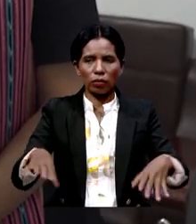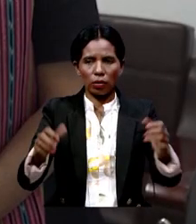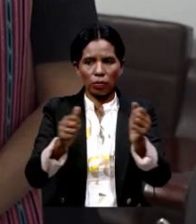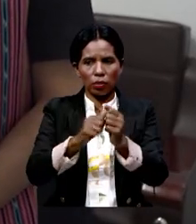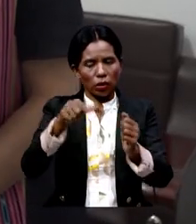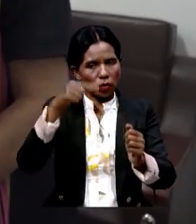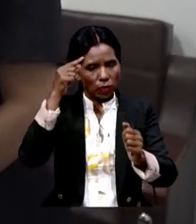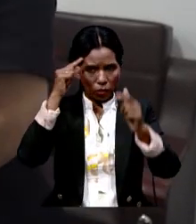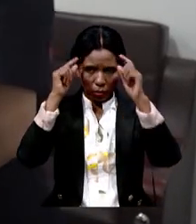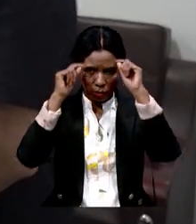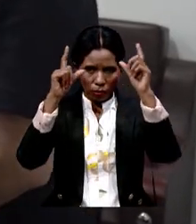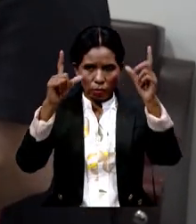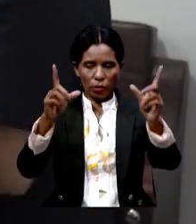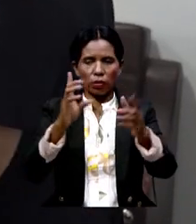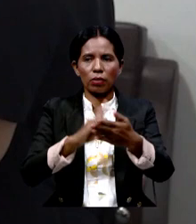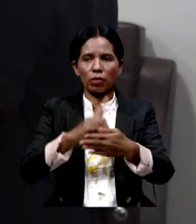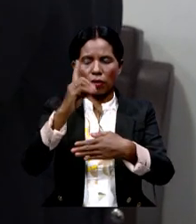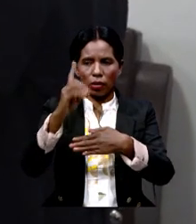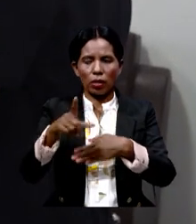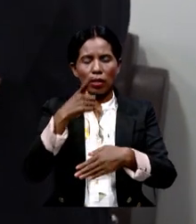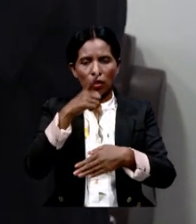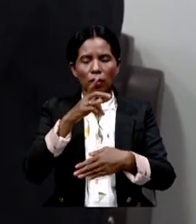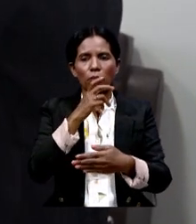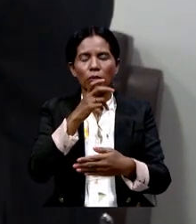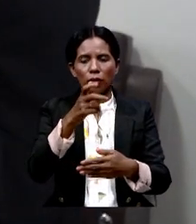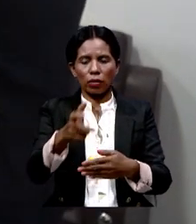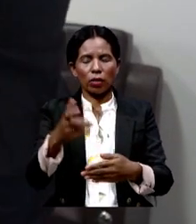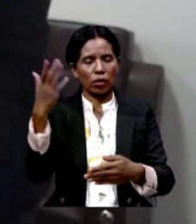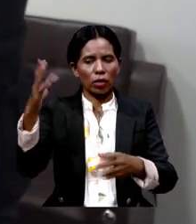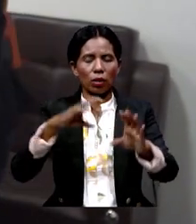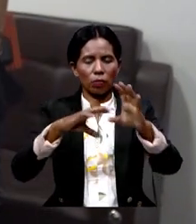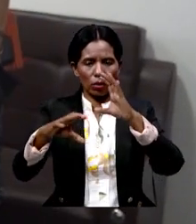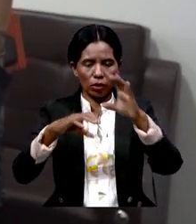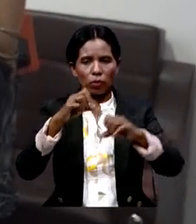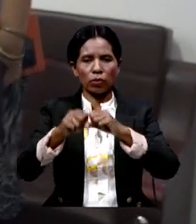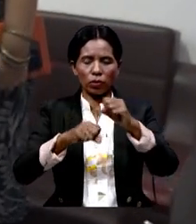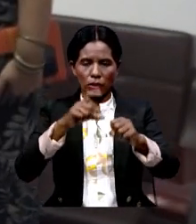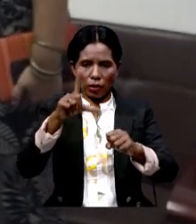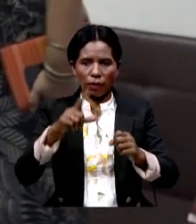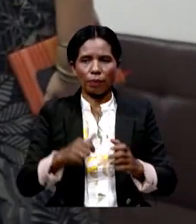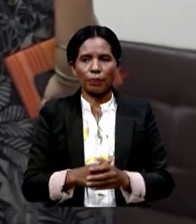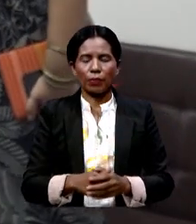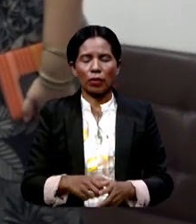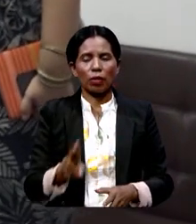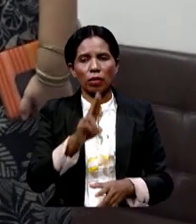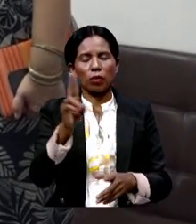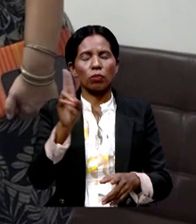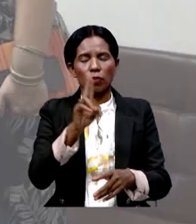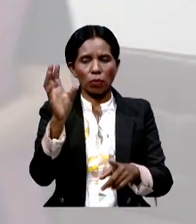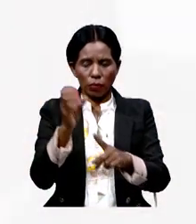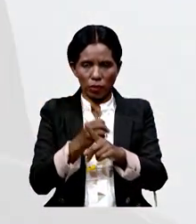governo Timor-Leste, onde desenvolve Lian Português e a área de comunicação social. Também aproveitei a oportunidade